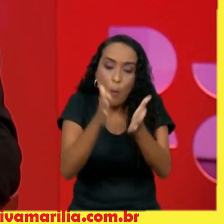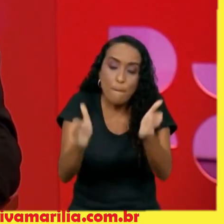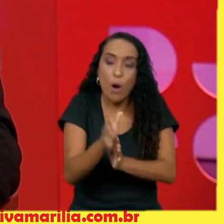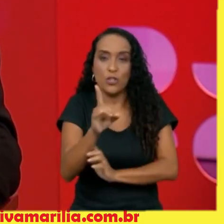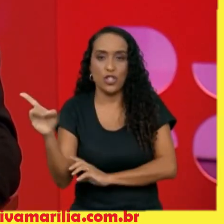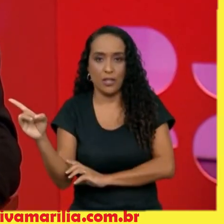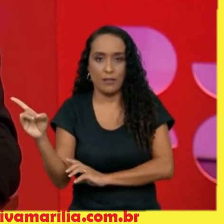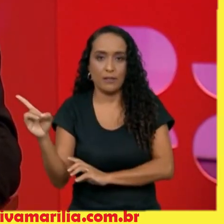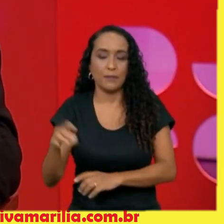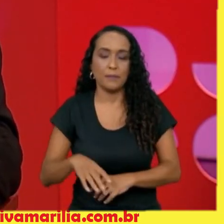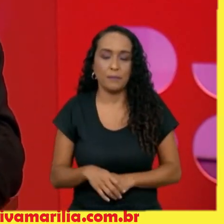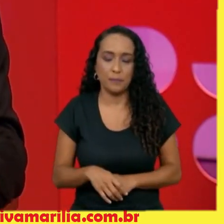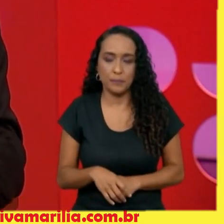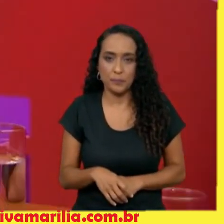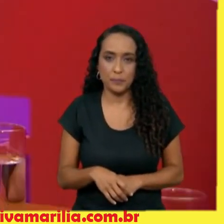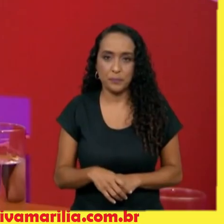direita e tal. Né?